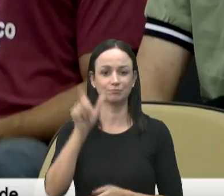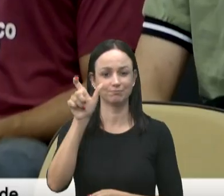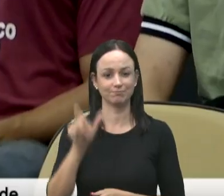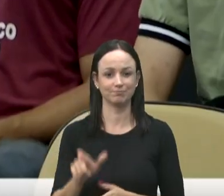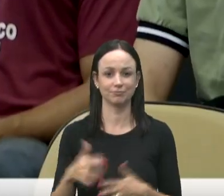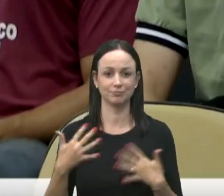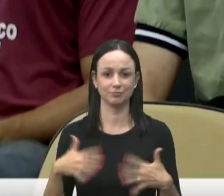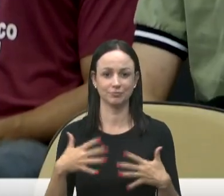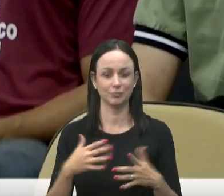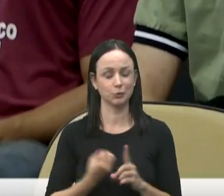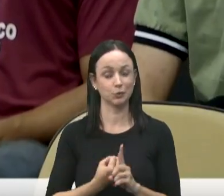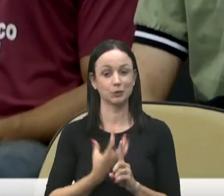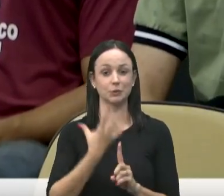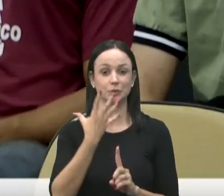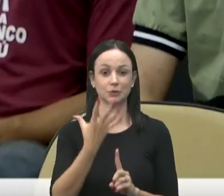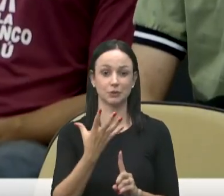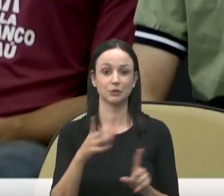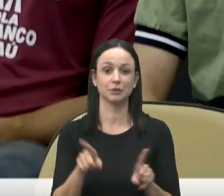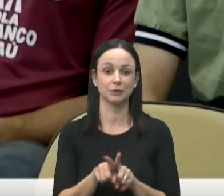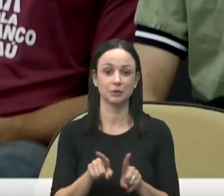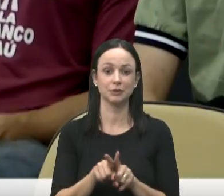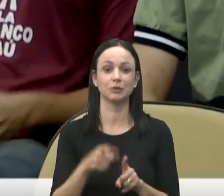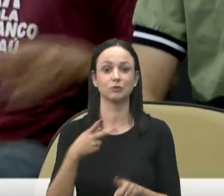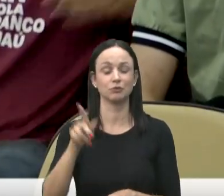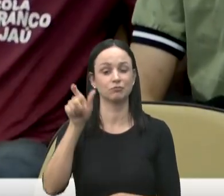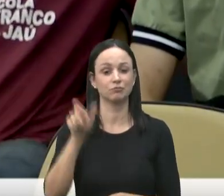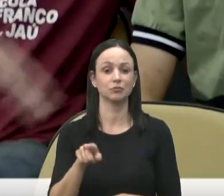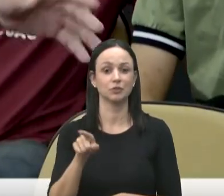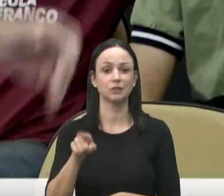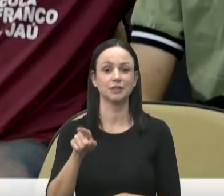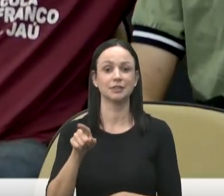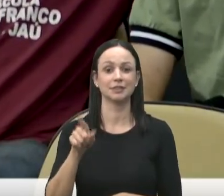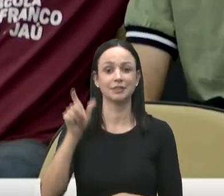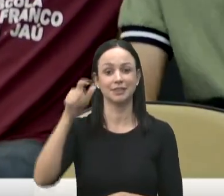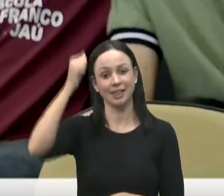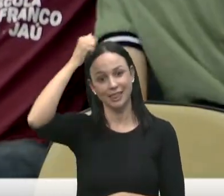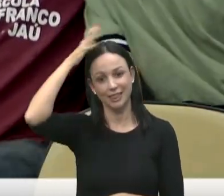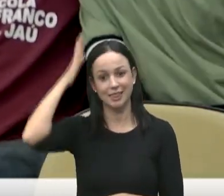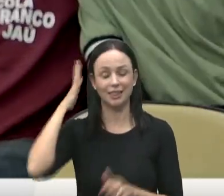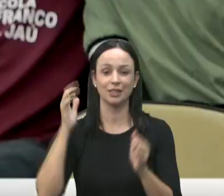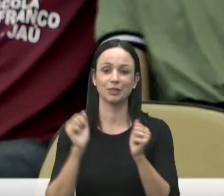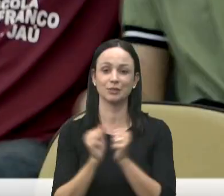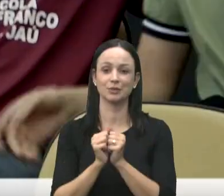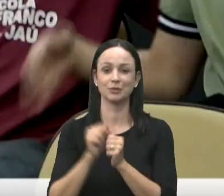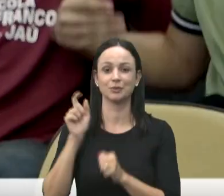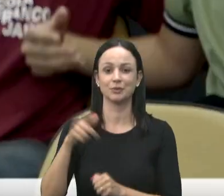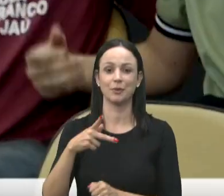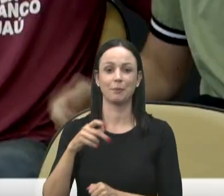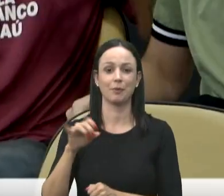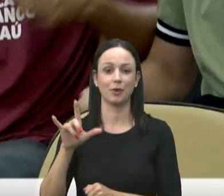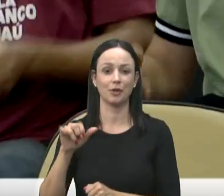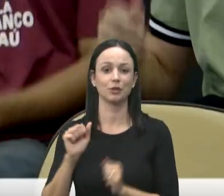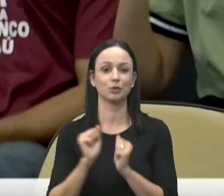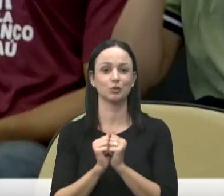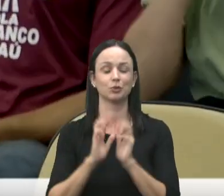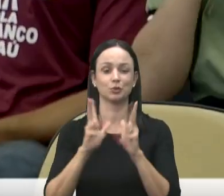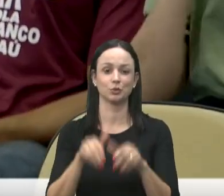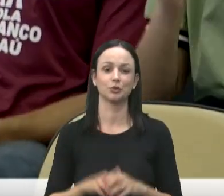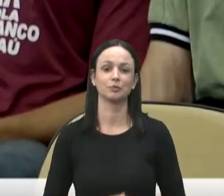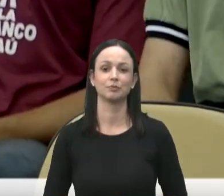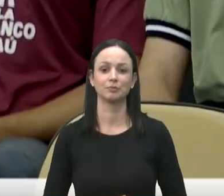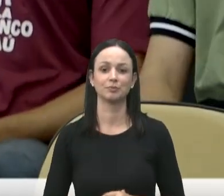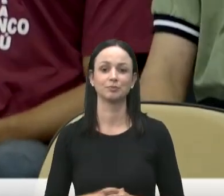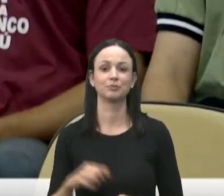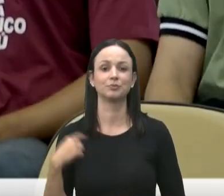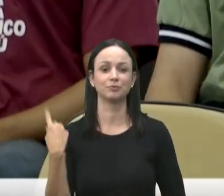é inspiração, assim como Vossa Excelência, né, Dani? Acompanhada aqui da Poli, todos vocês. A